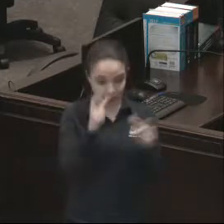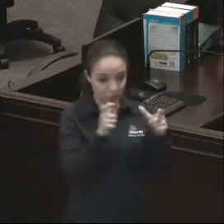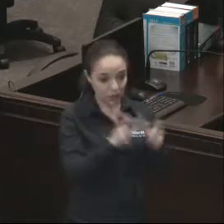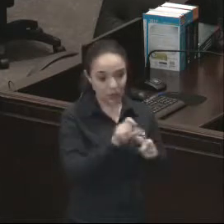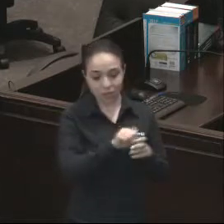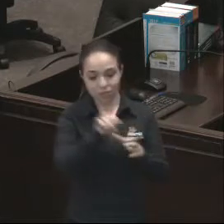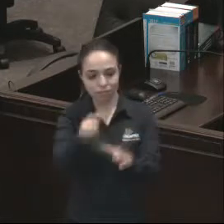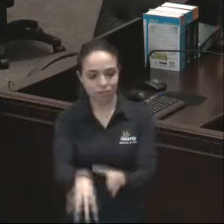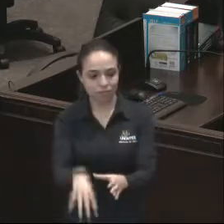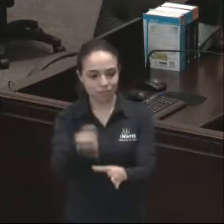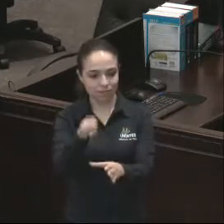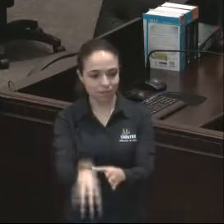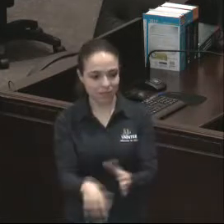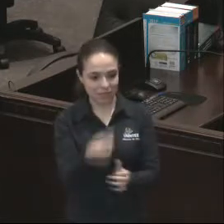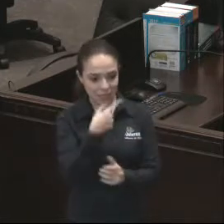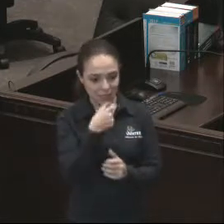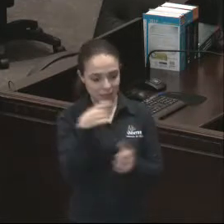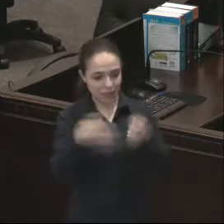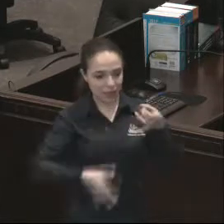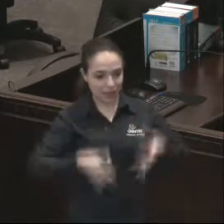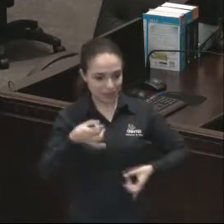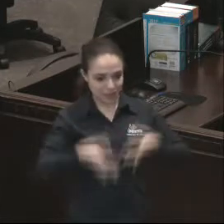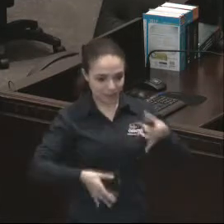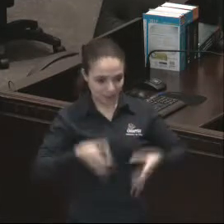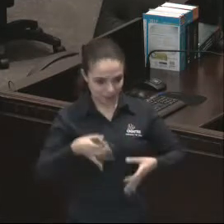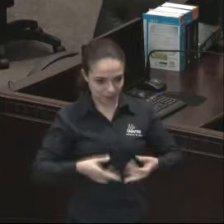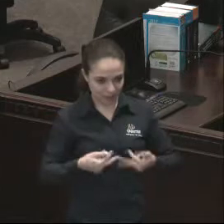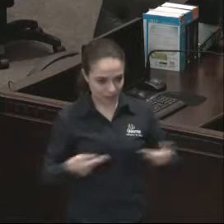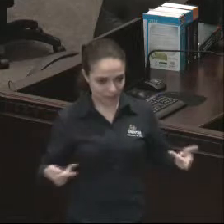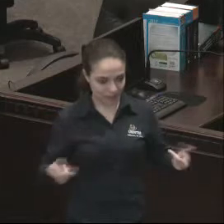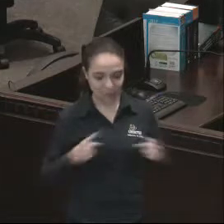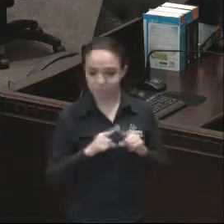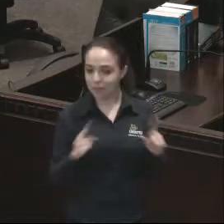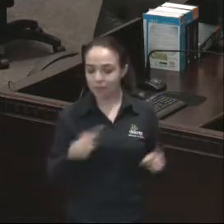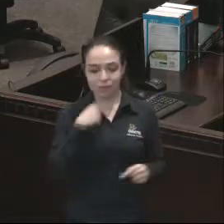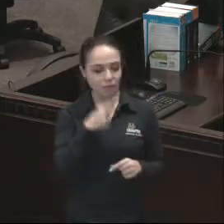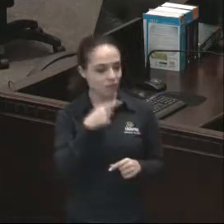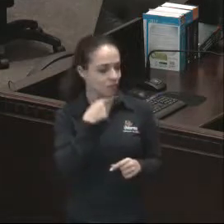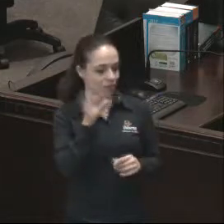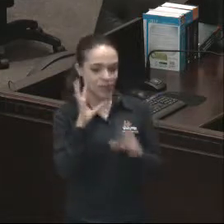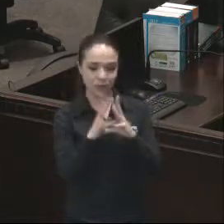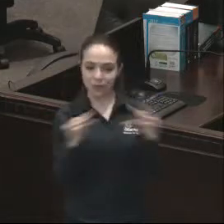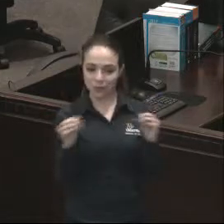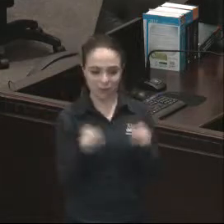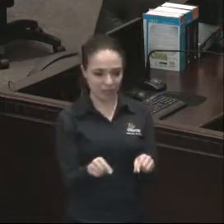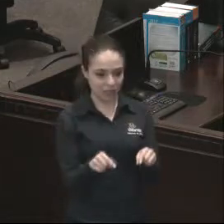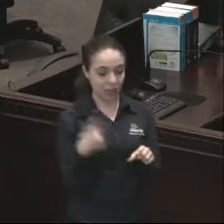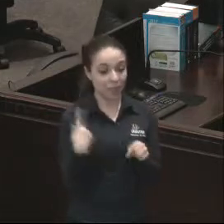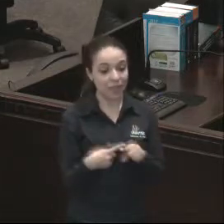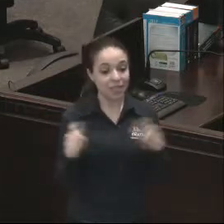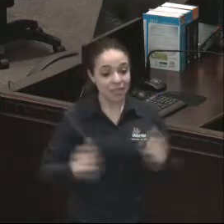possam recolher os fármacos excedentes que sobram, mas isso só não vai solucionar o problema. Então,